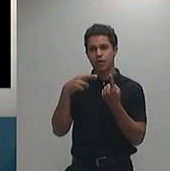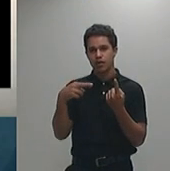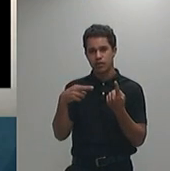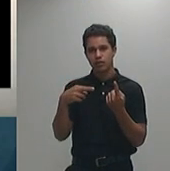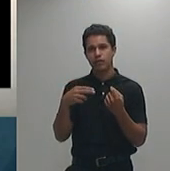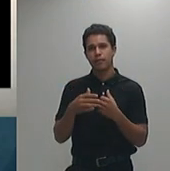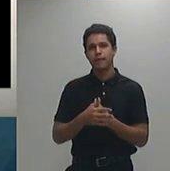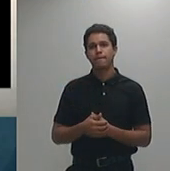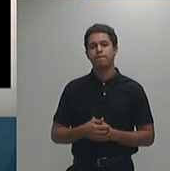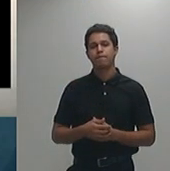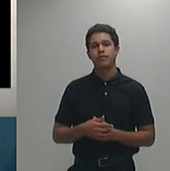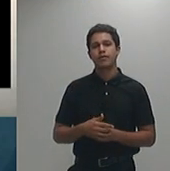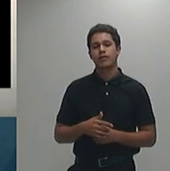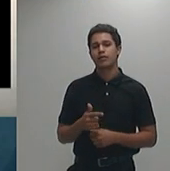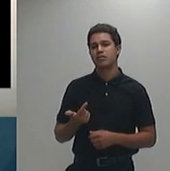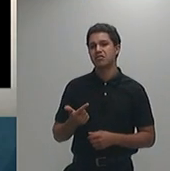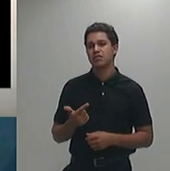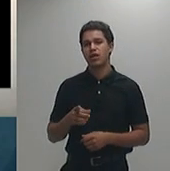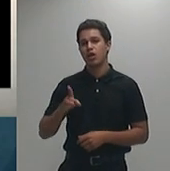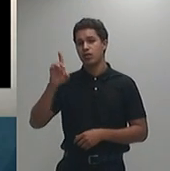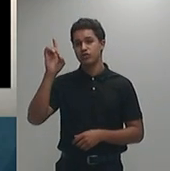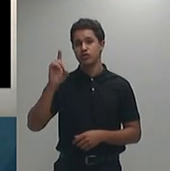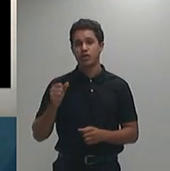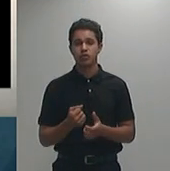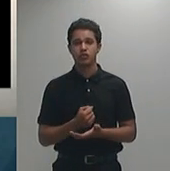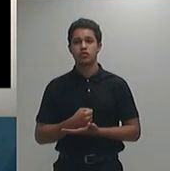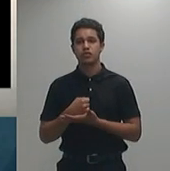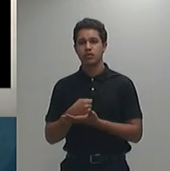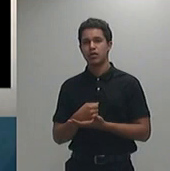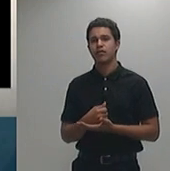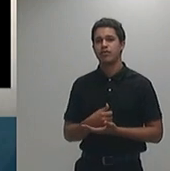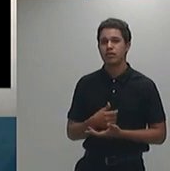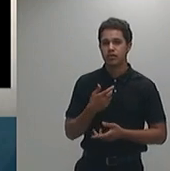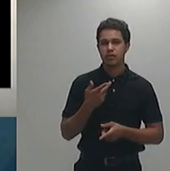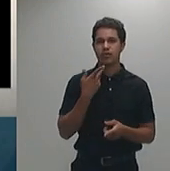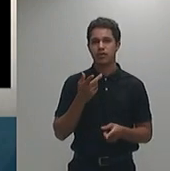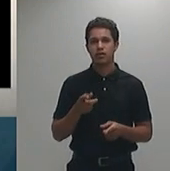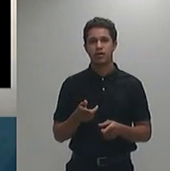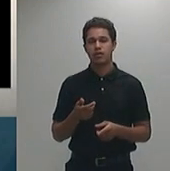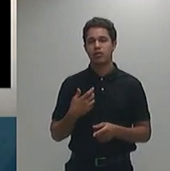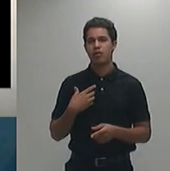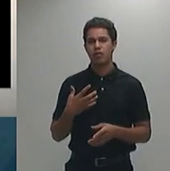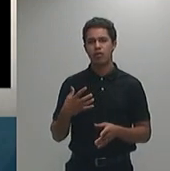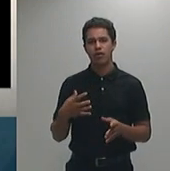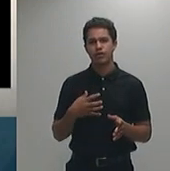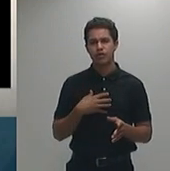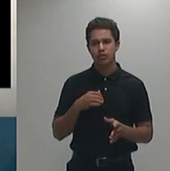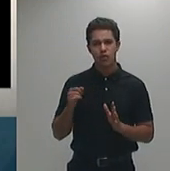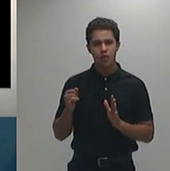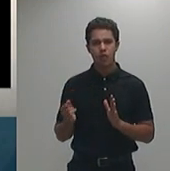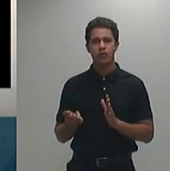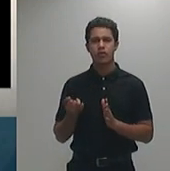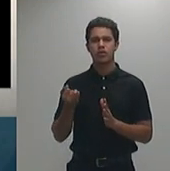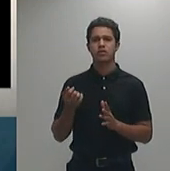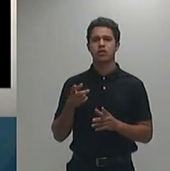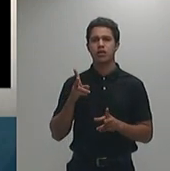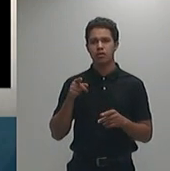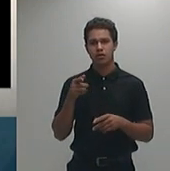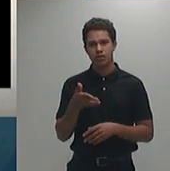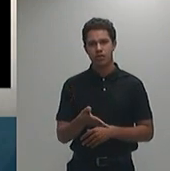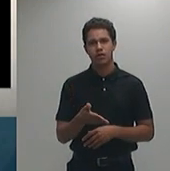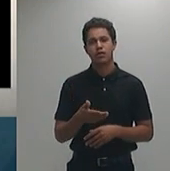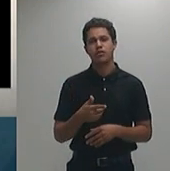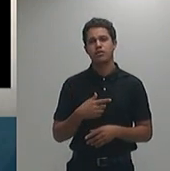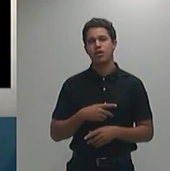é não há o direito societário de se compadecer com atitudes oportunistas como essa